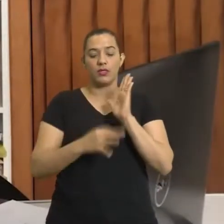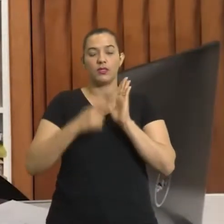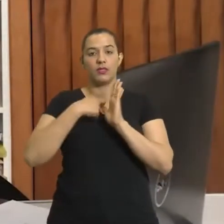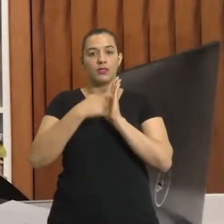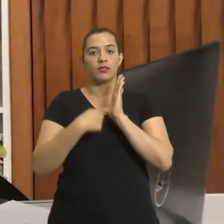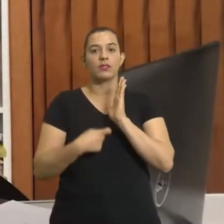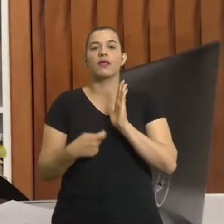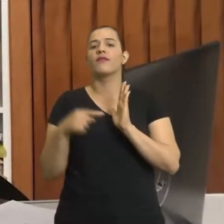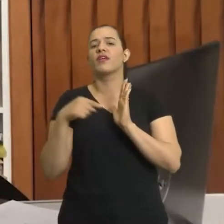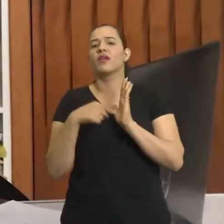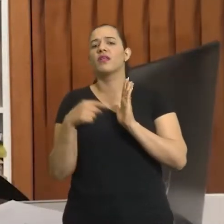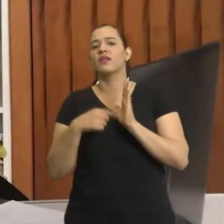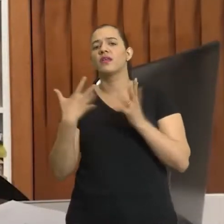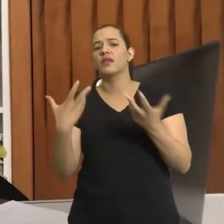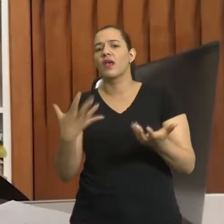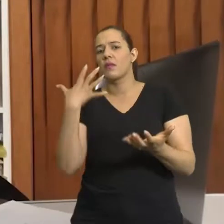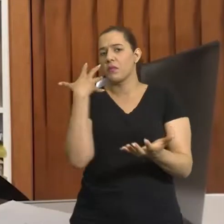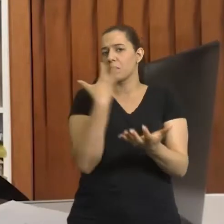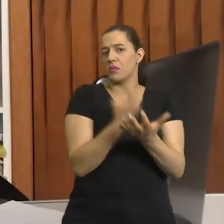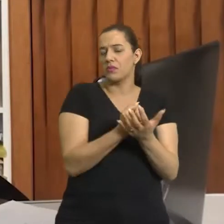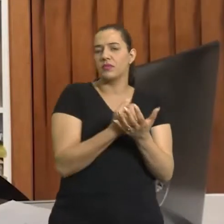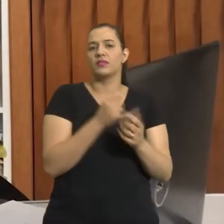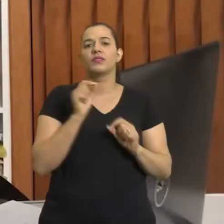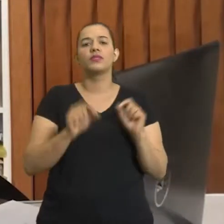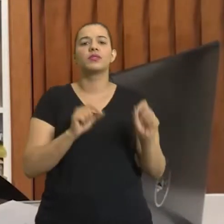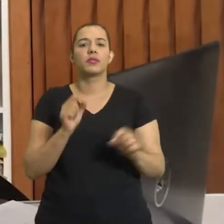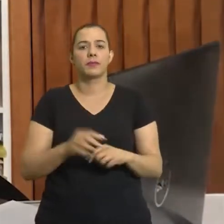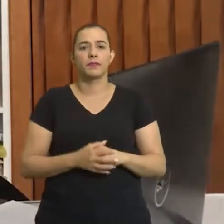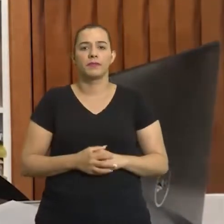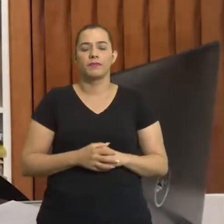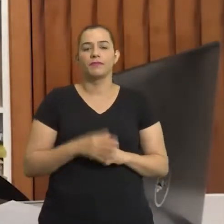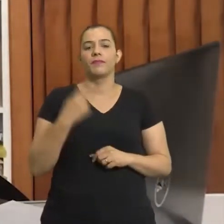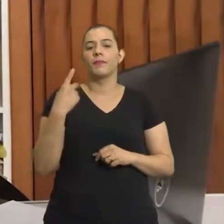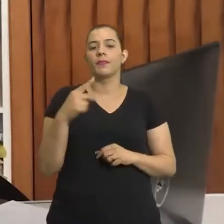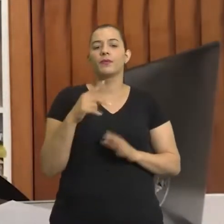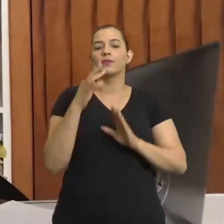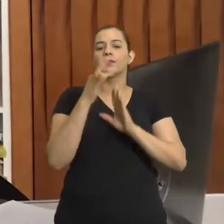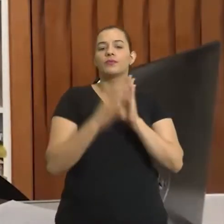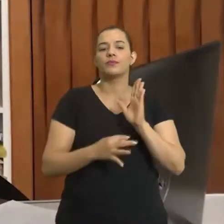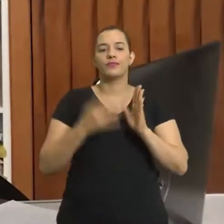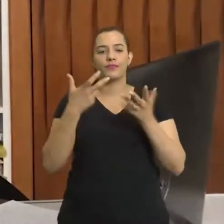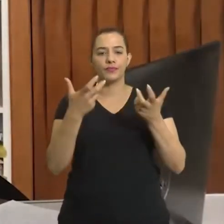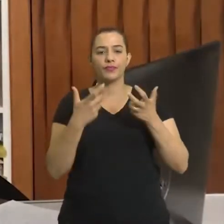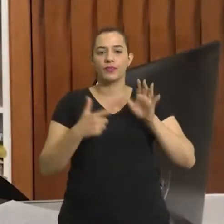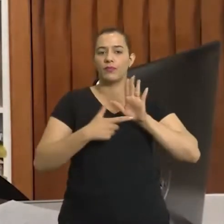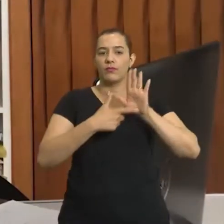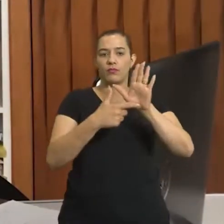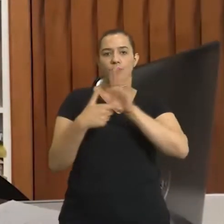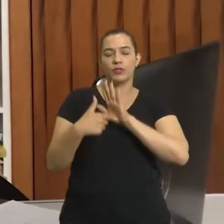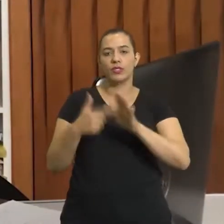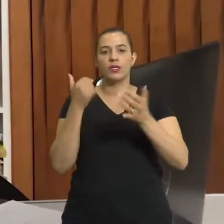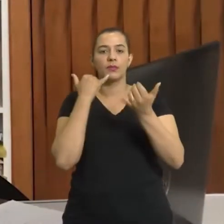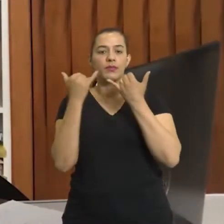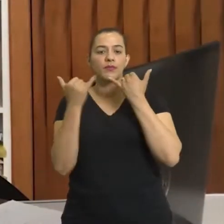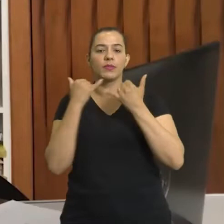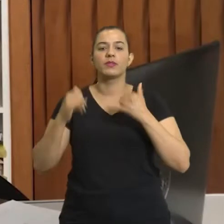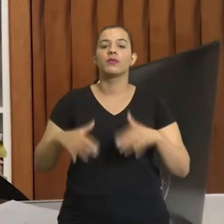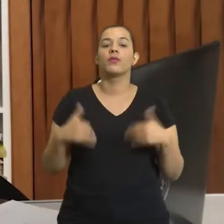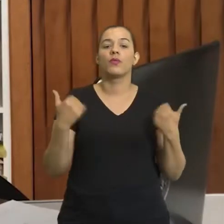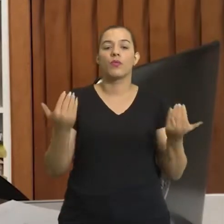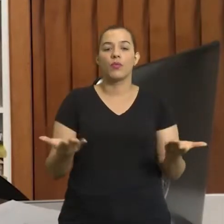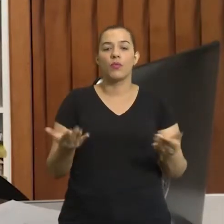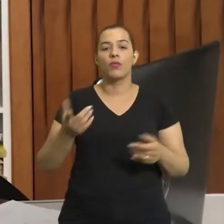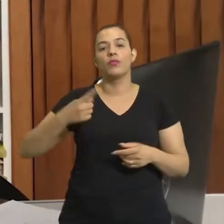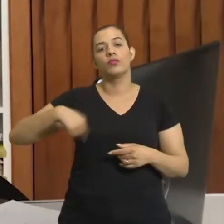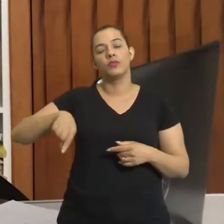texto? Ele está querendo me convencer de algo? Ele está querendo mostrar algo para mim, me passar uma informação? Então, esse conhecimento